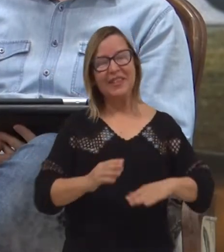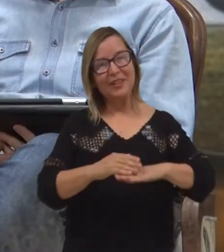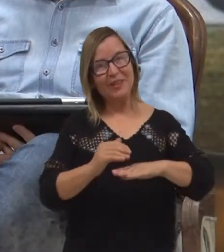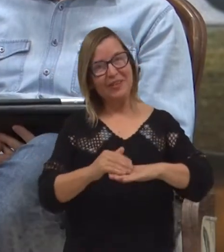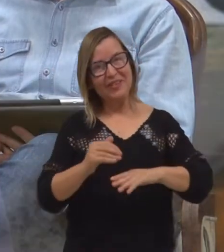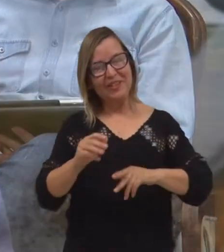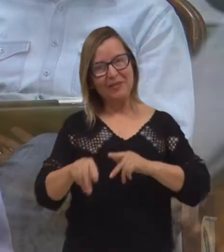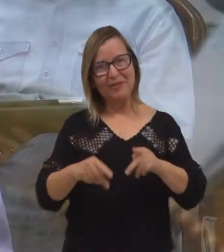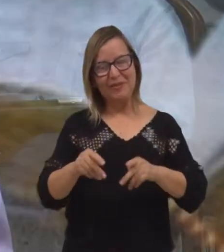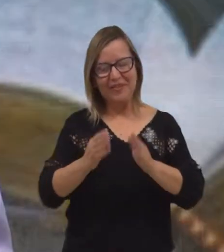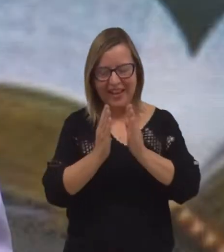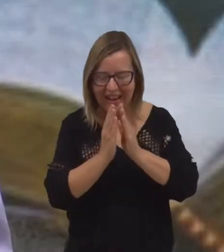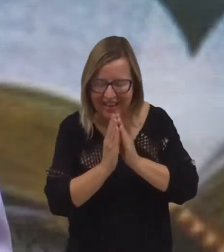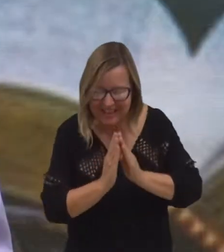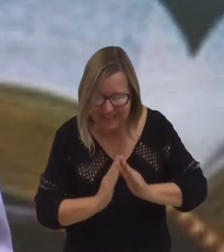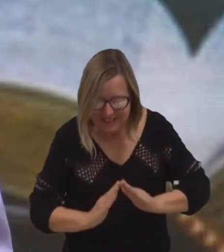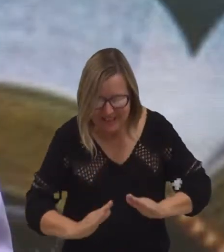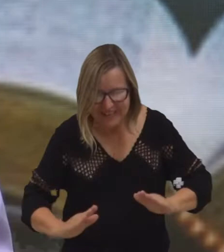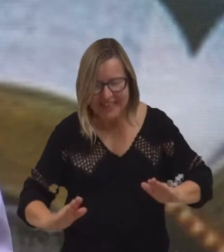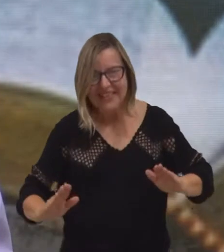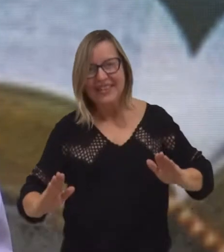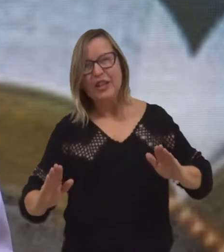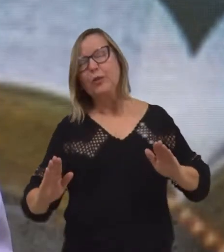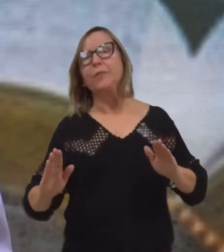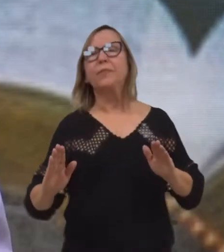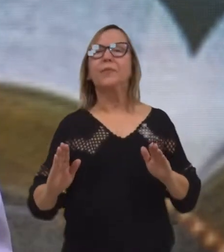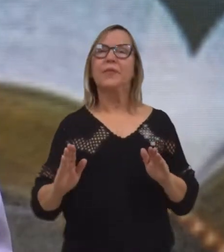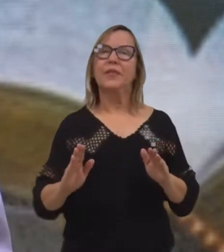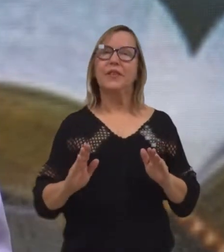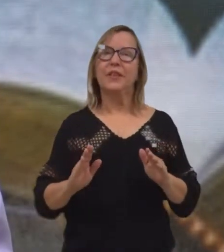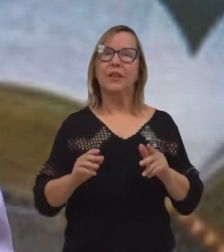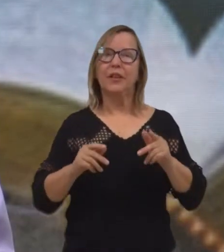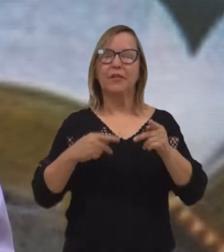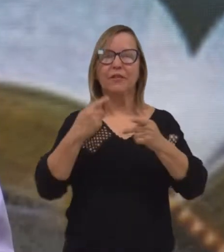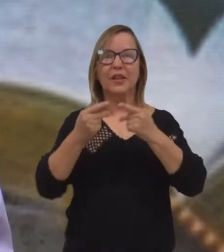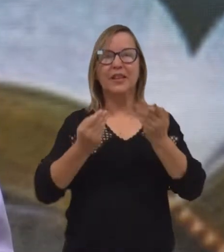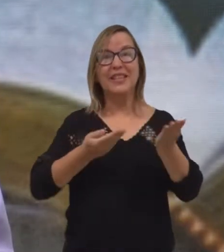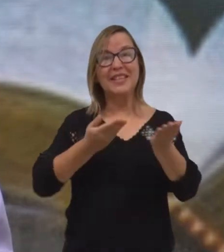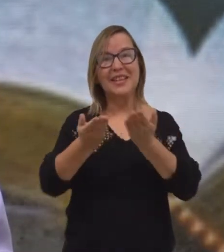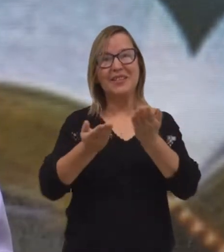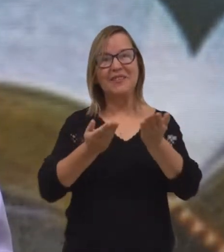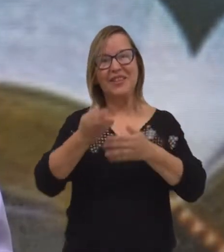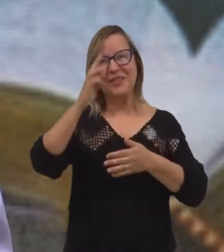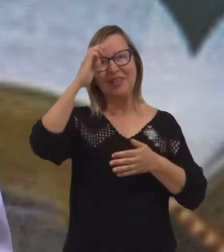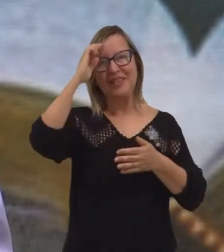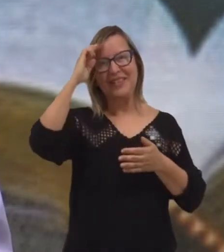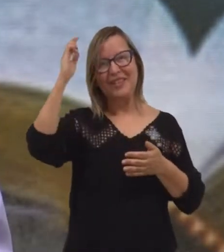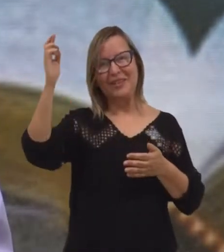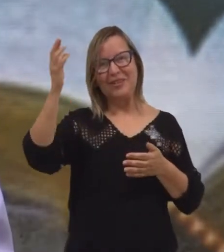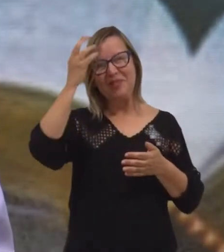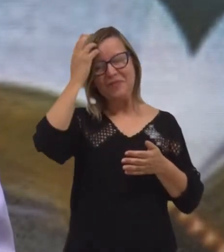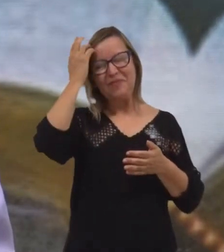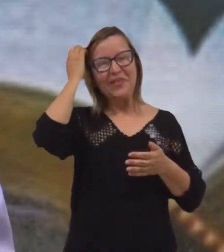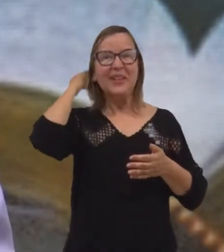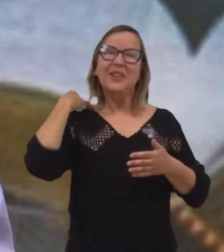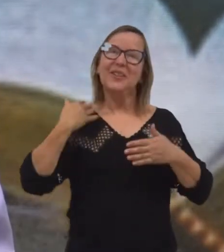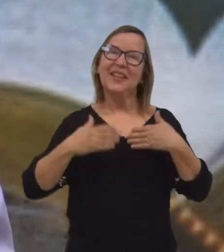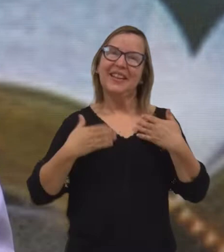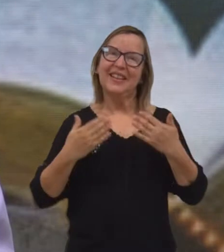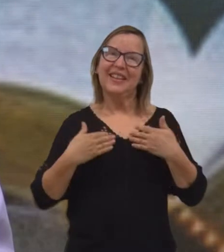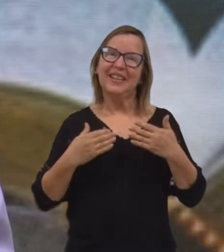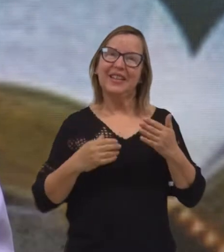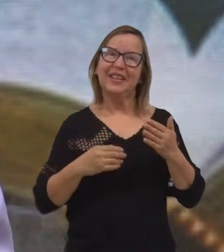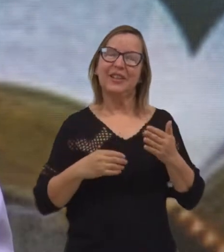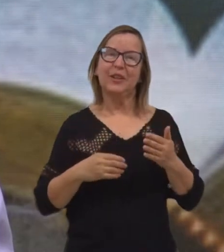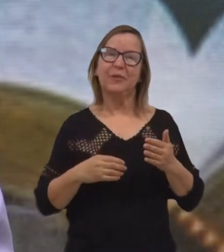povo a adorar, usando o termo servir ao Senhor com alegria,